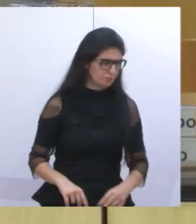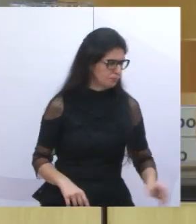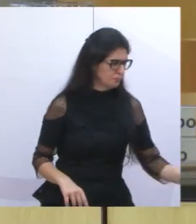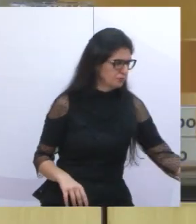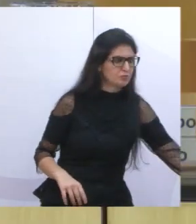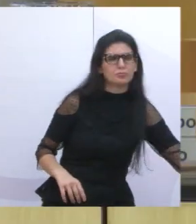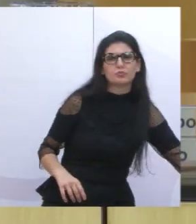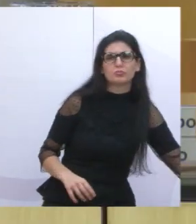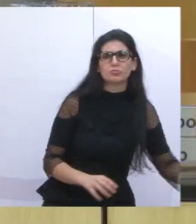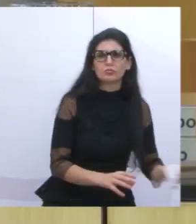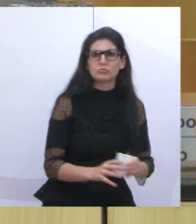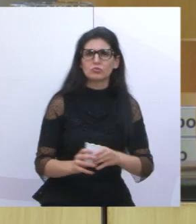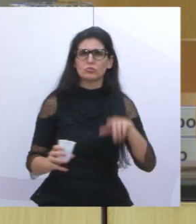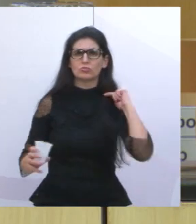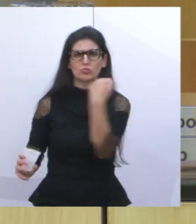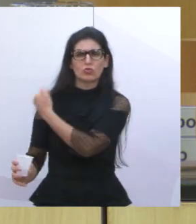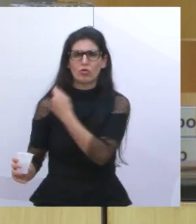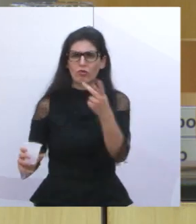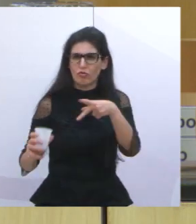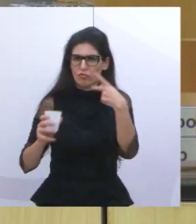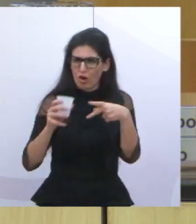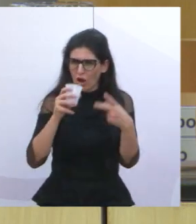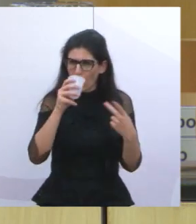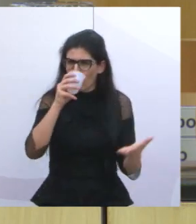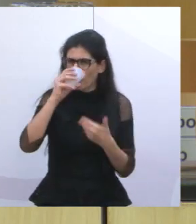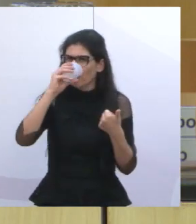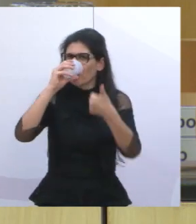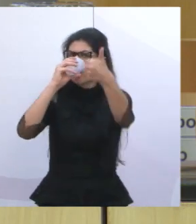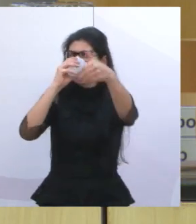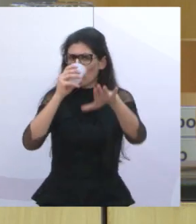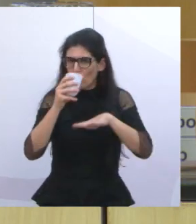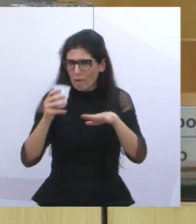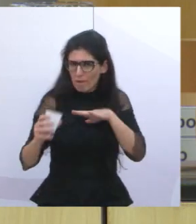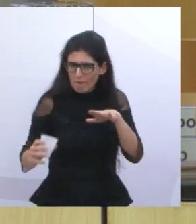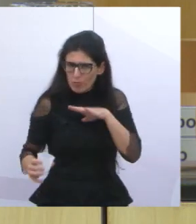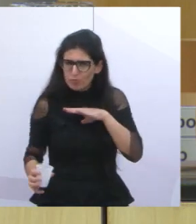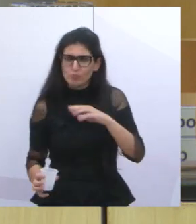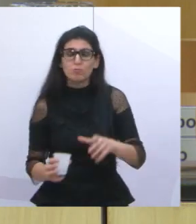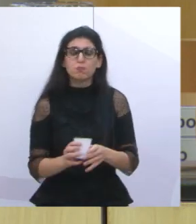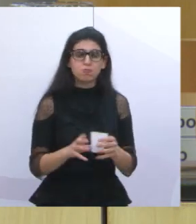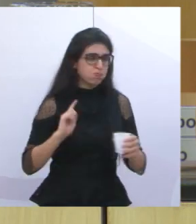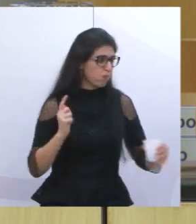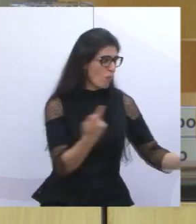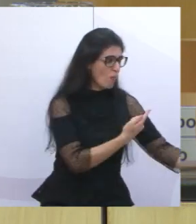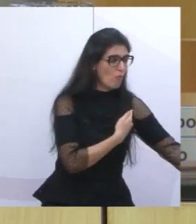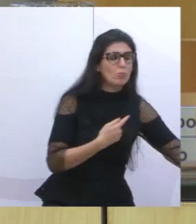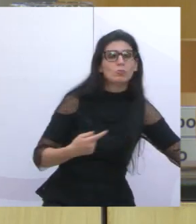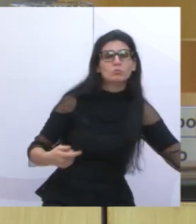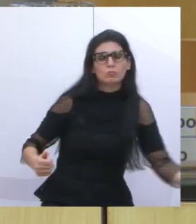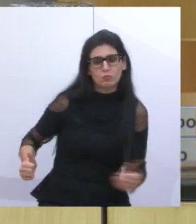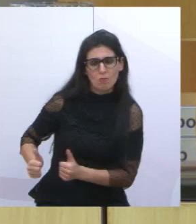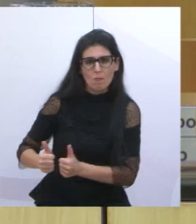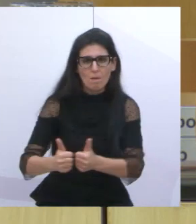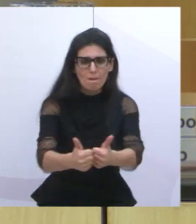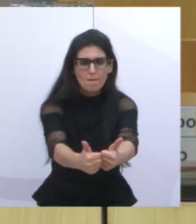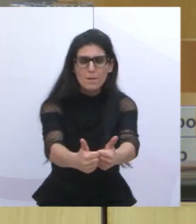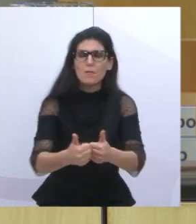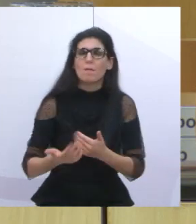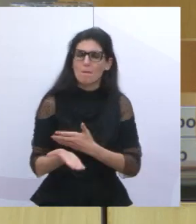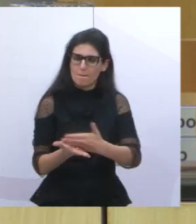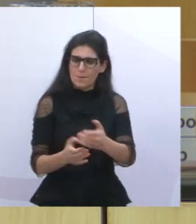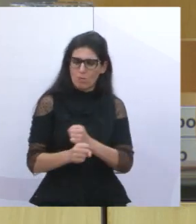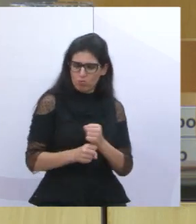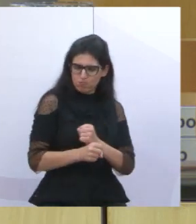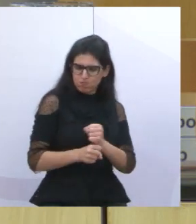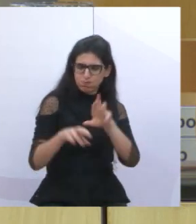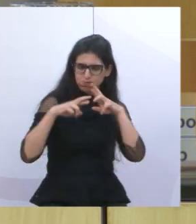A gente falar da contribuição de melhorias. A gente tem acompanhado desde o começo do ano, fizemos várias